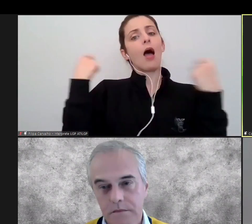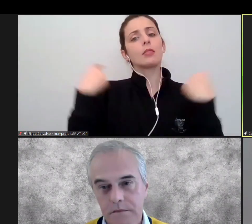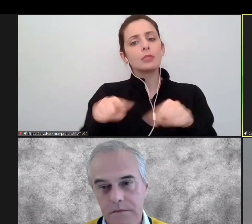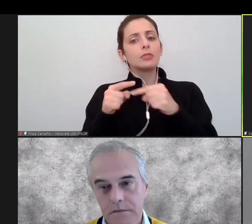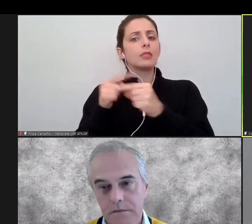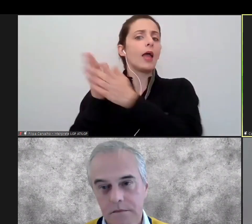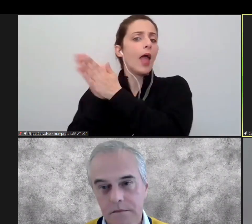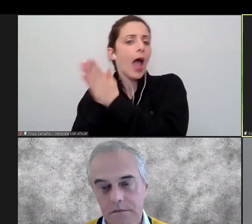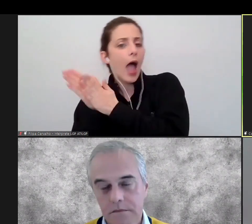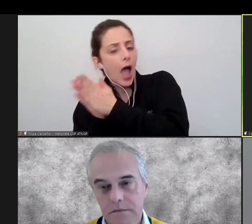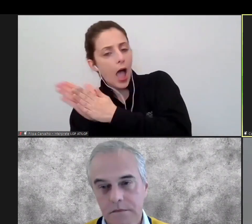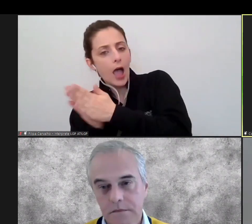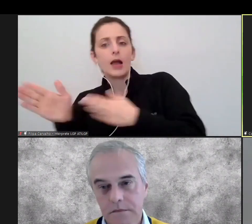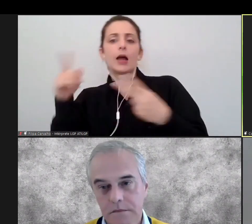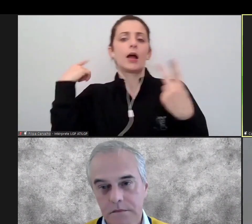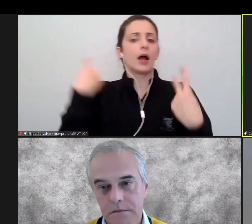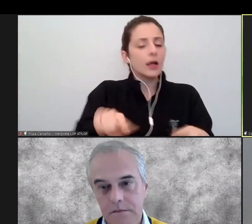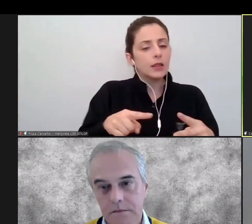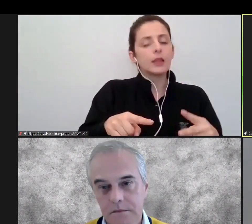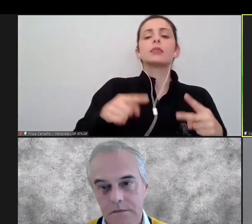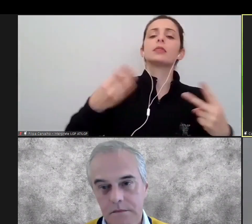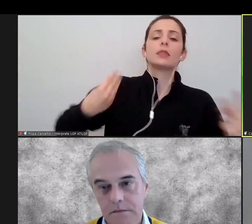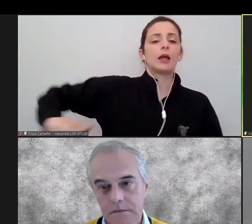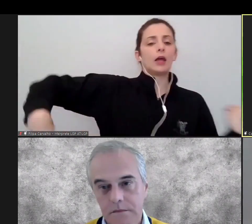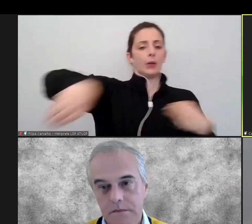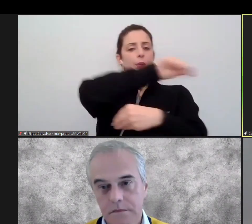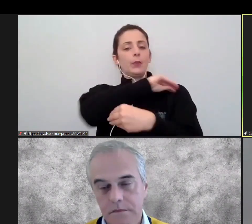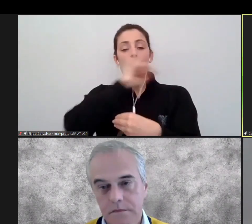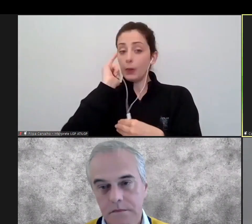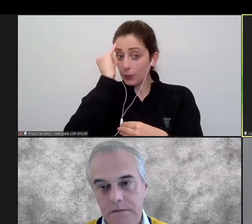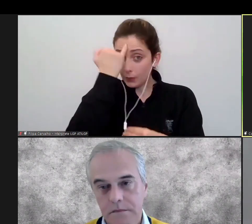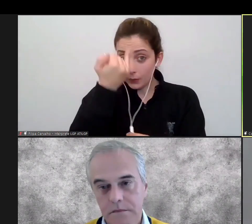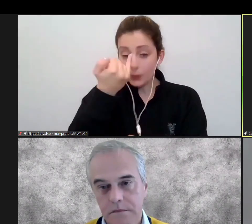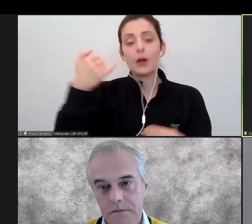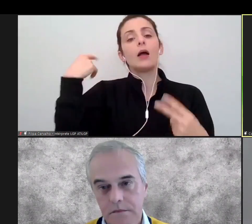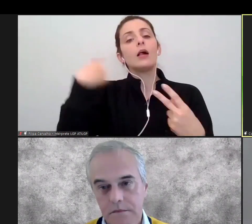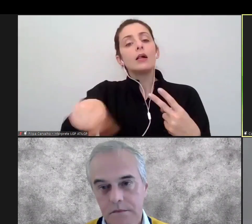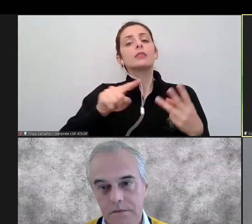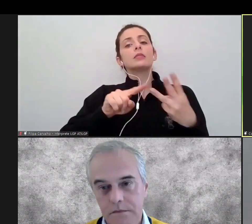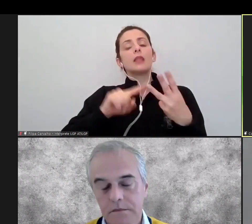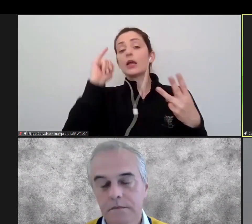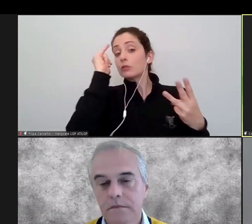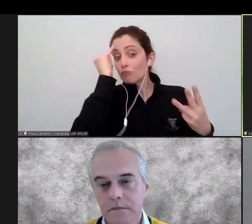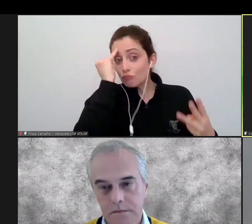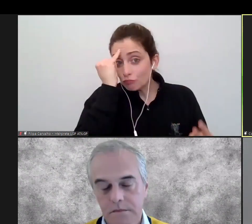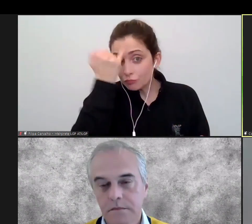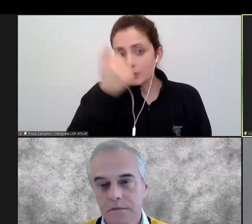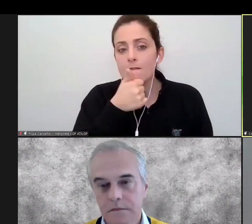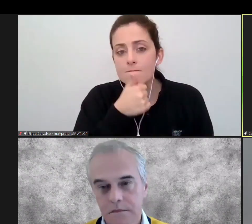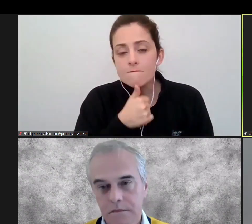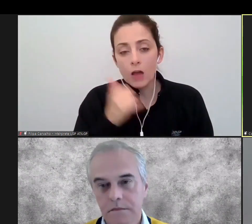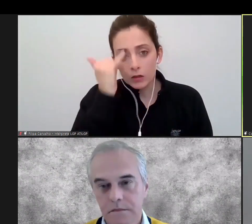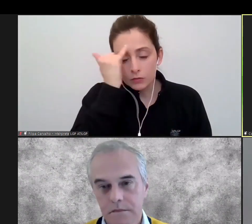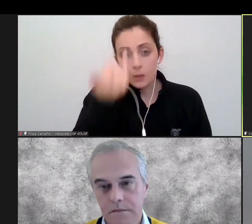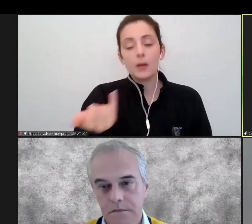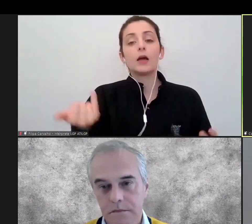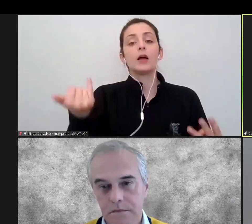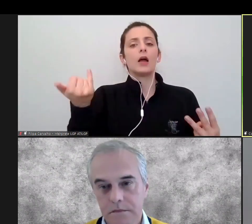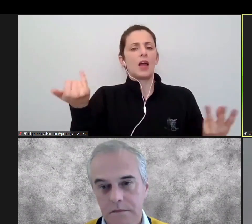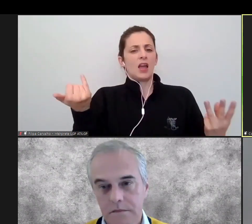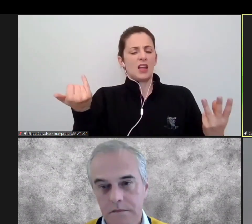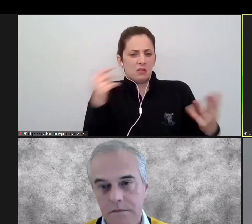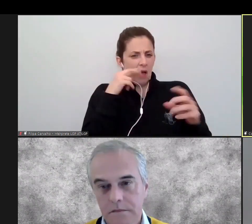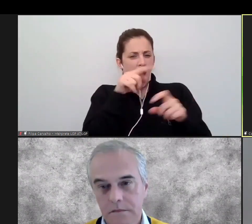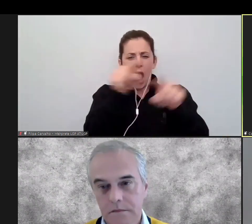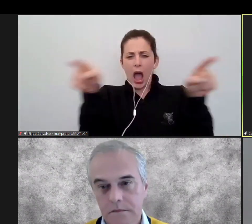pessoas muitas vezes têm o seu sari, que é o traje de mulher indiana, não é? Típico, com o sinal vermelho na testa inclusivamente, e não ficam a dever